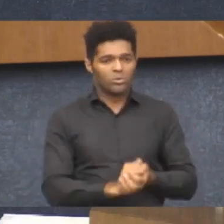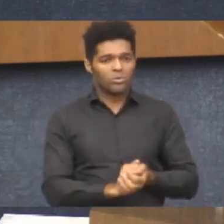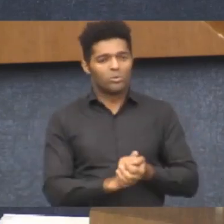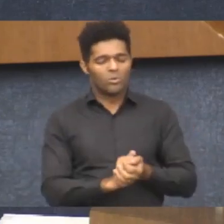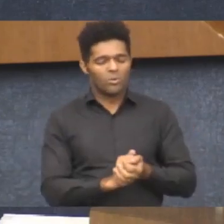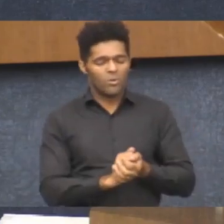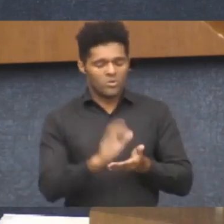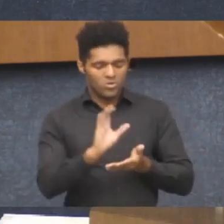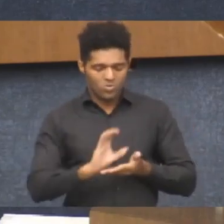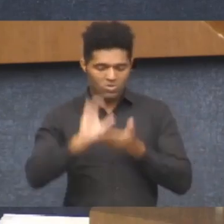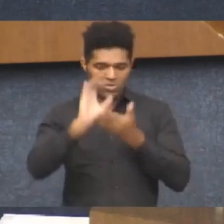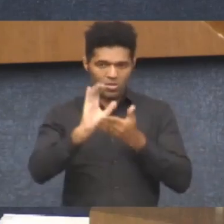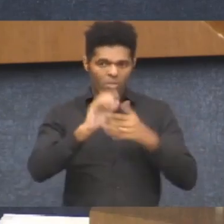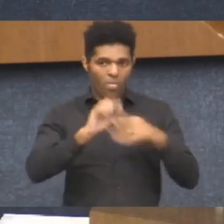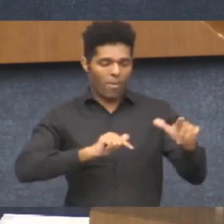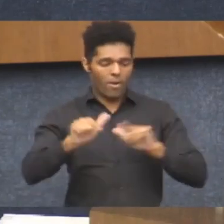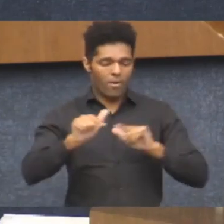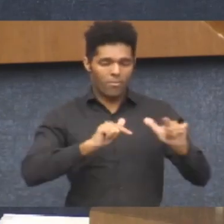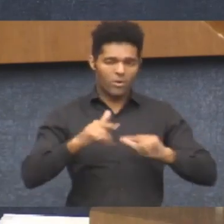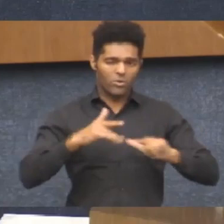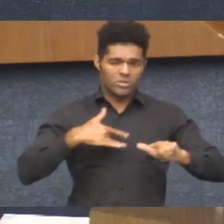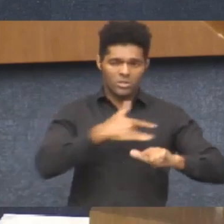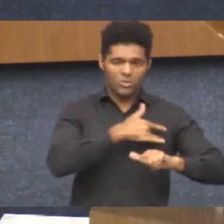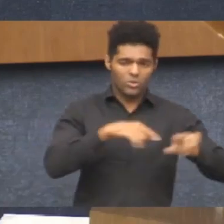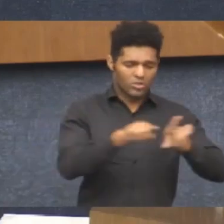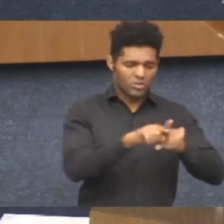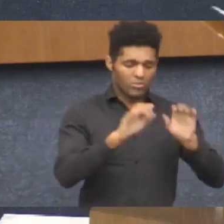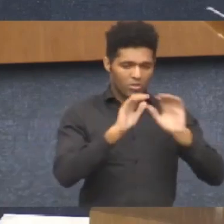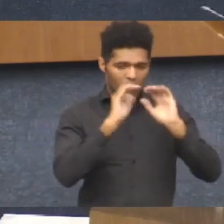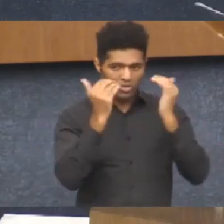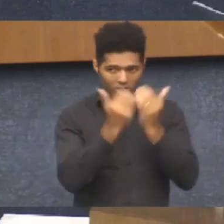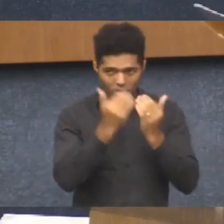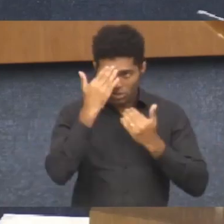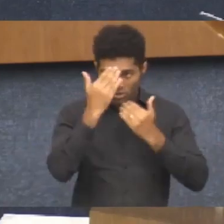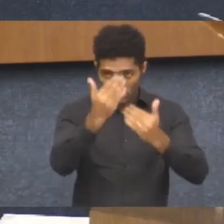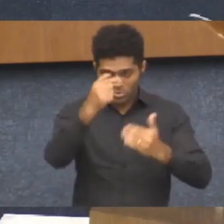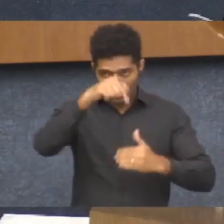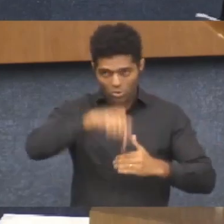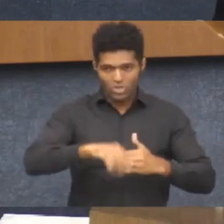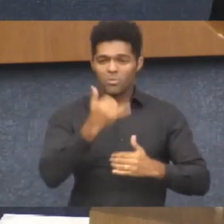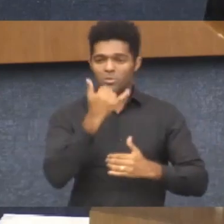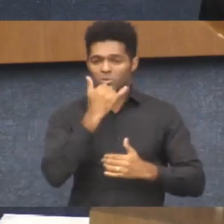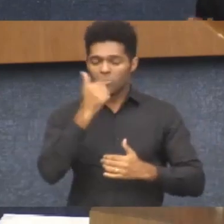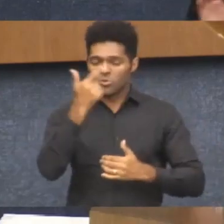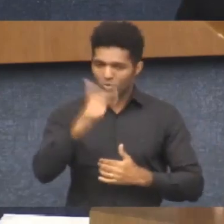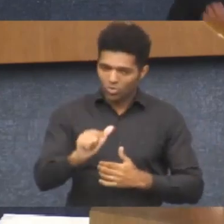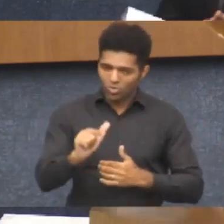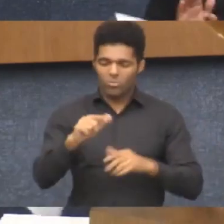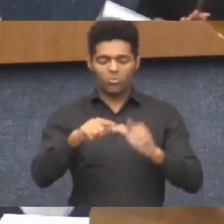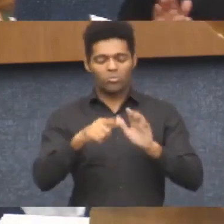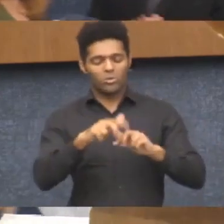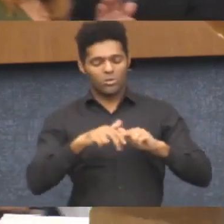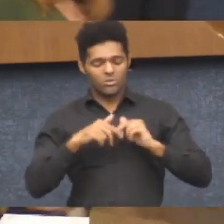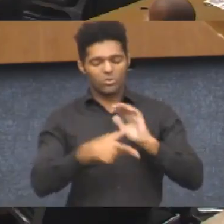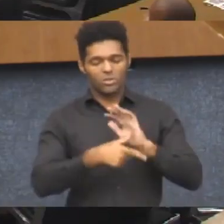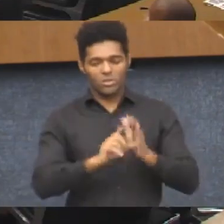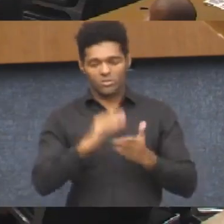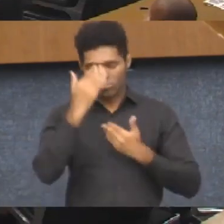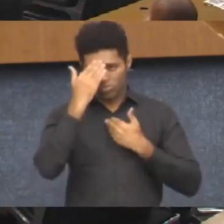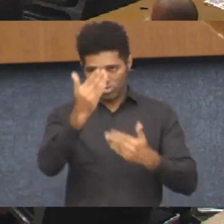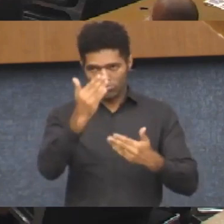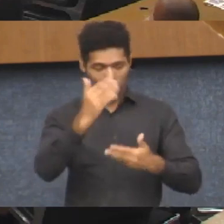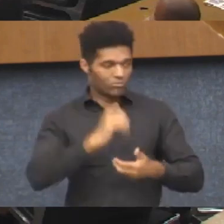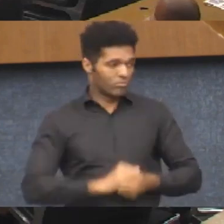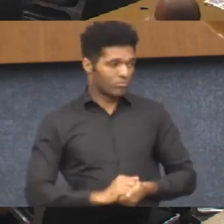comunidade. Agradecer por estar aqui hoje, né, e, mais uma vez, pedir desculpas aí pelo atraso. Obrigada.